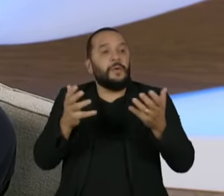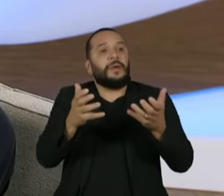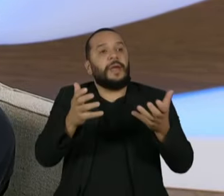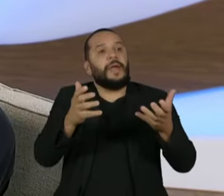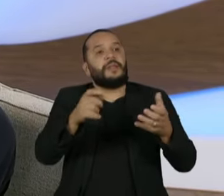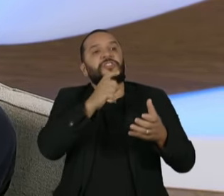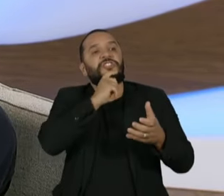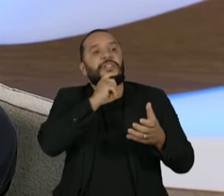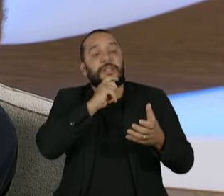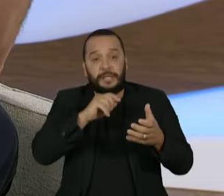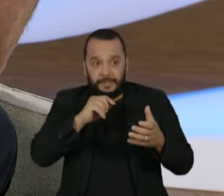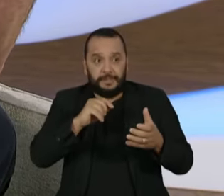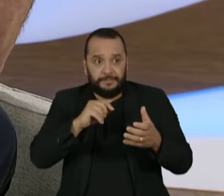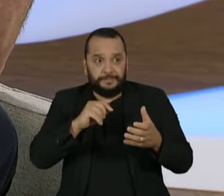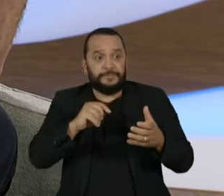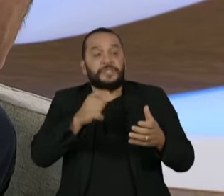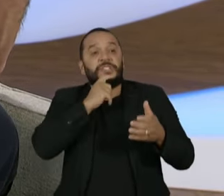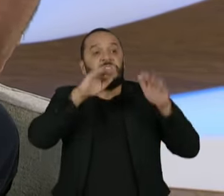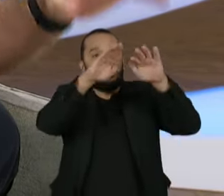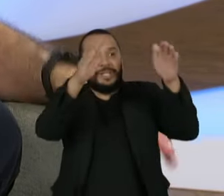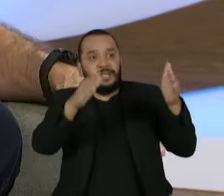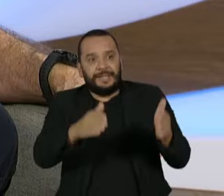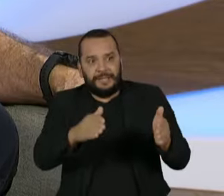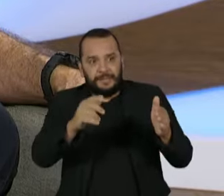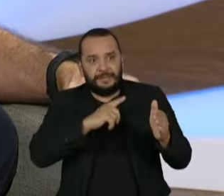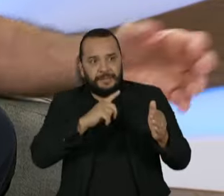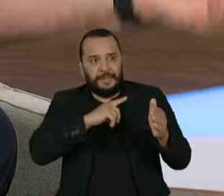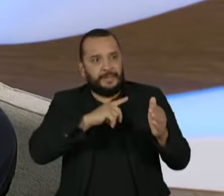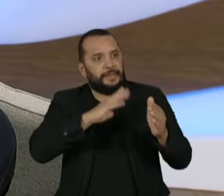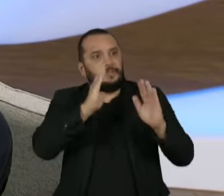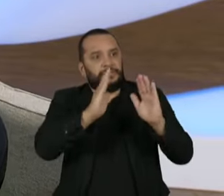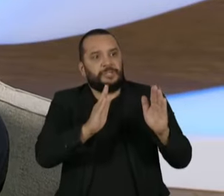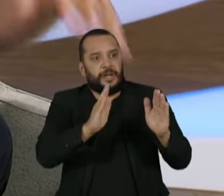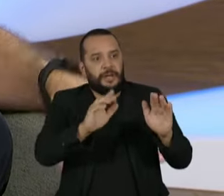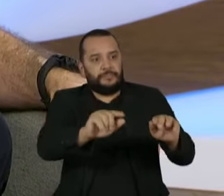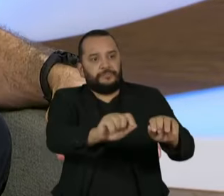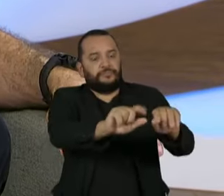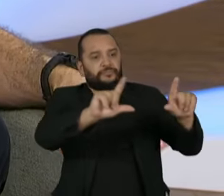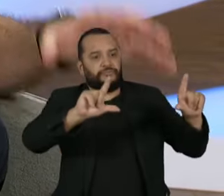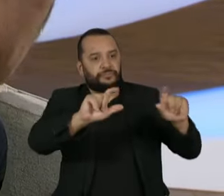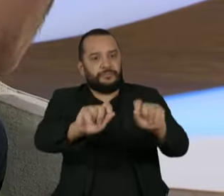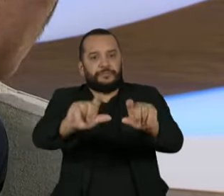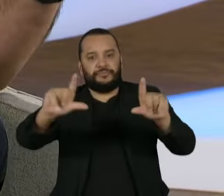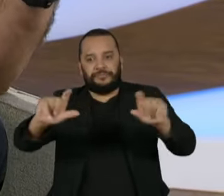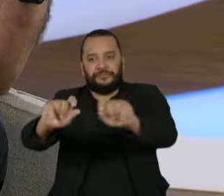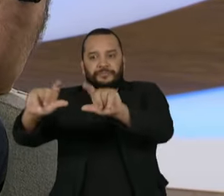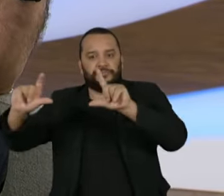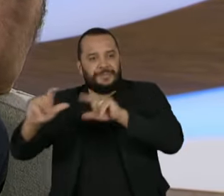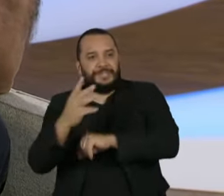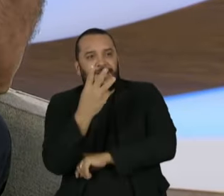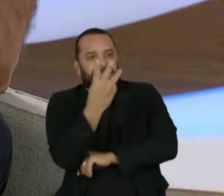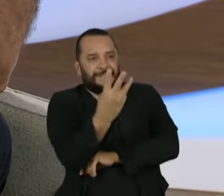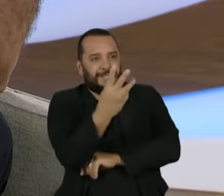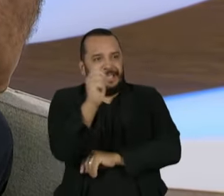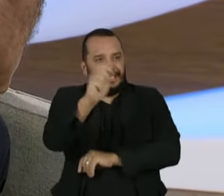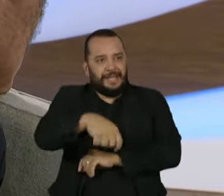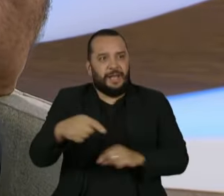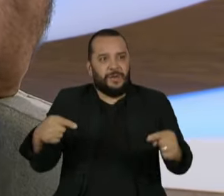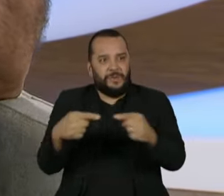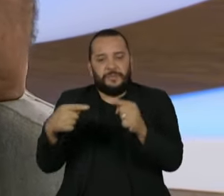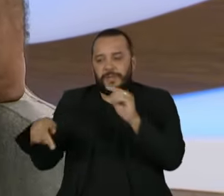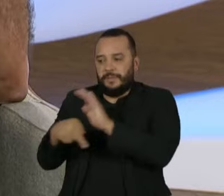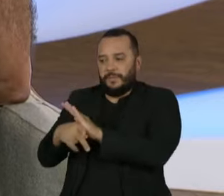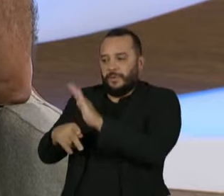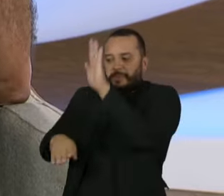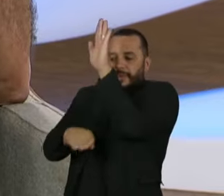tive aumento assim ó no seu apartamento cabe em esses três modelos aqui sem você trazer pela janela com guindaste por exemplo imagine o tempo